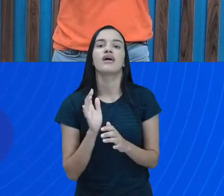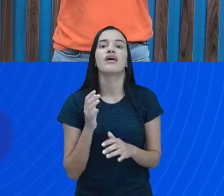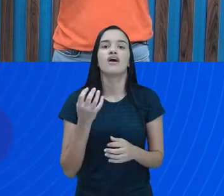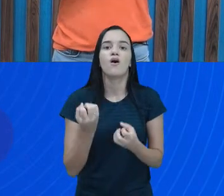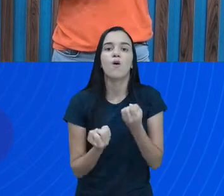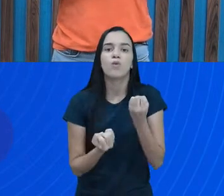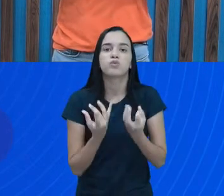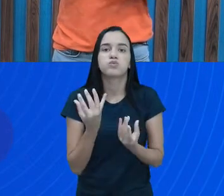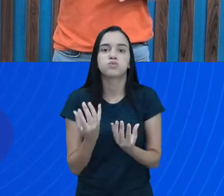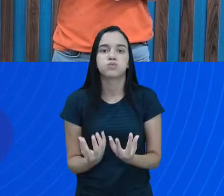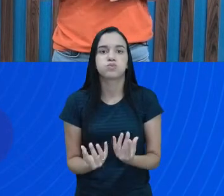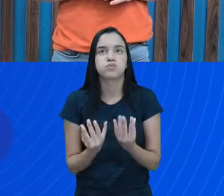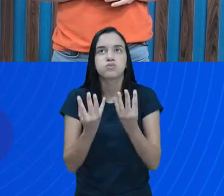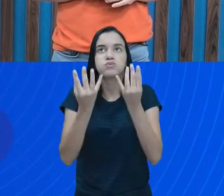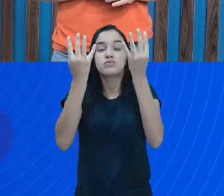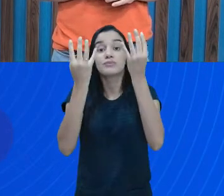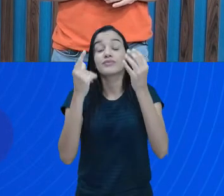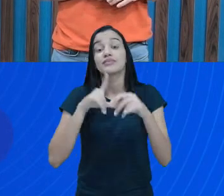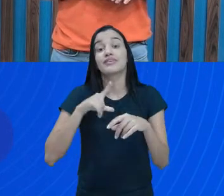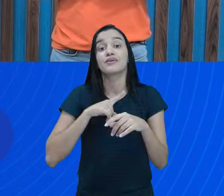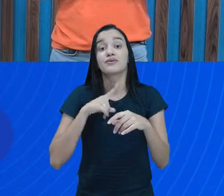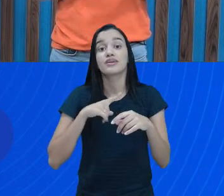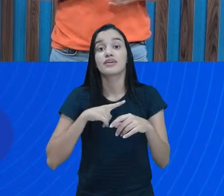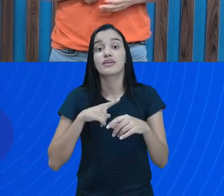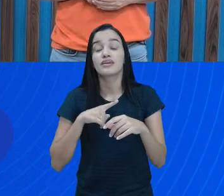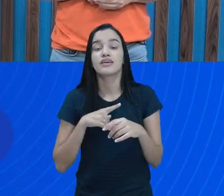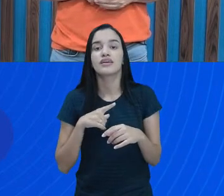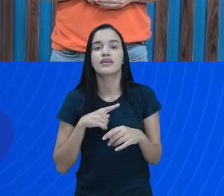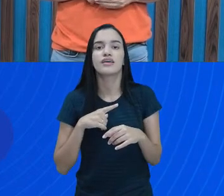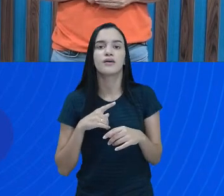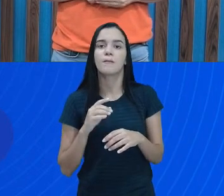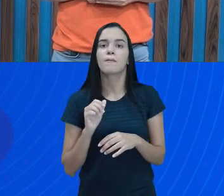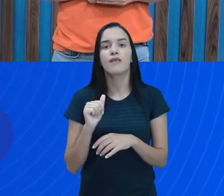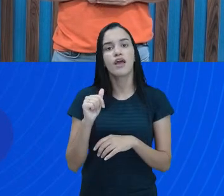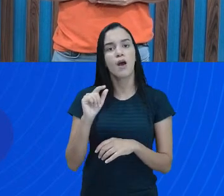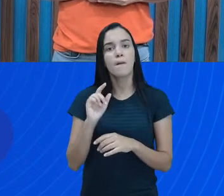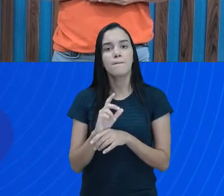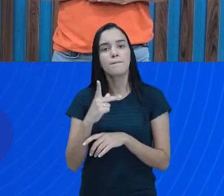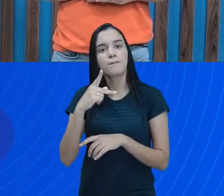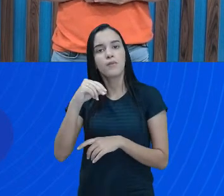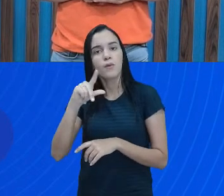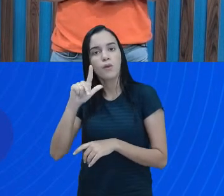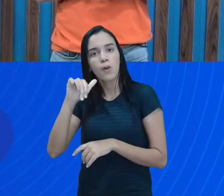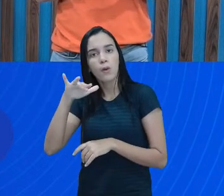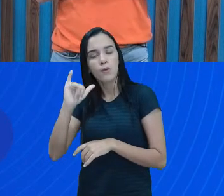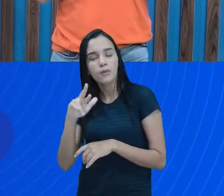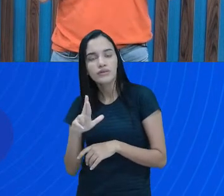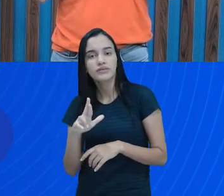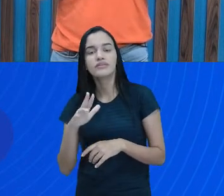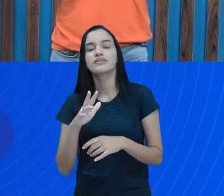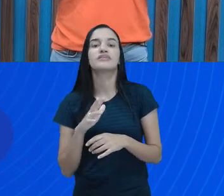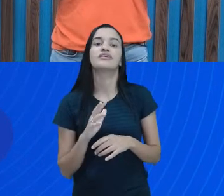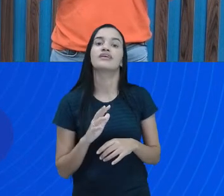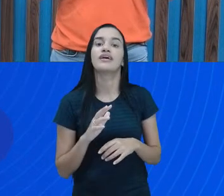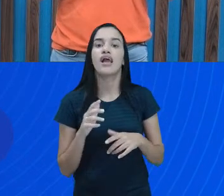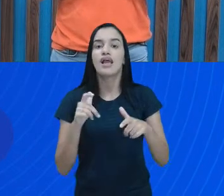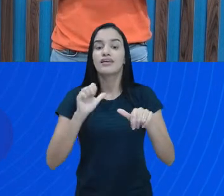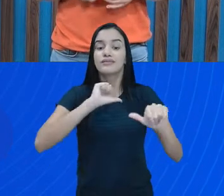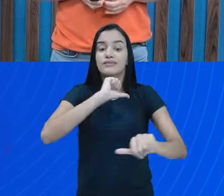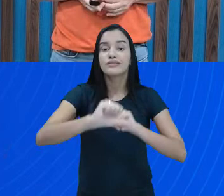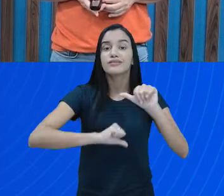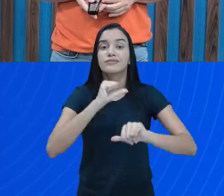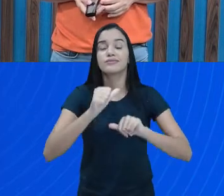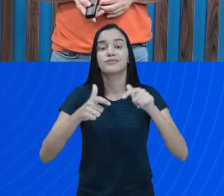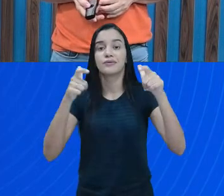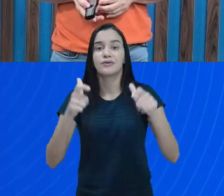ó, fumaça no ambiente. Então, isso vai poluindo sim, vai transformando o lugar em algo mais